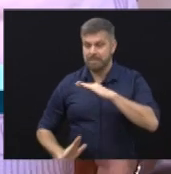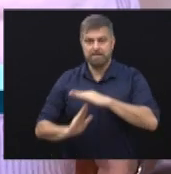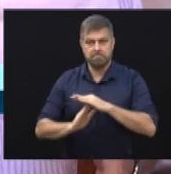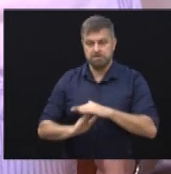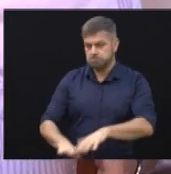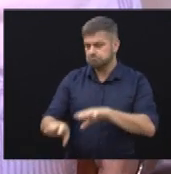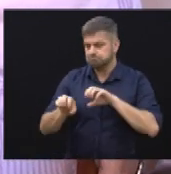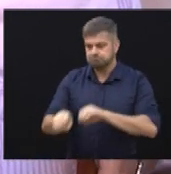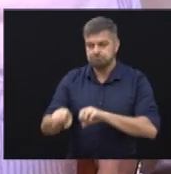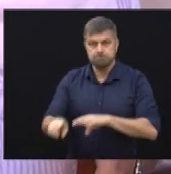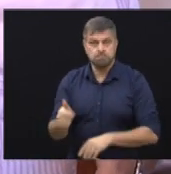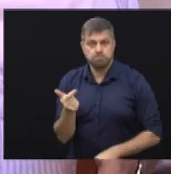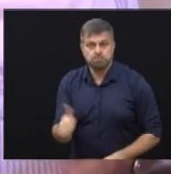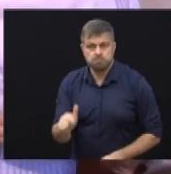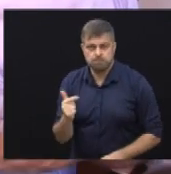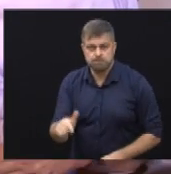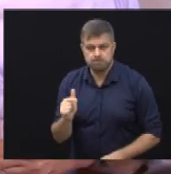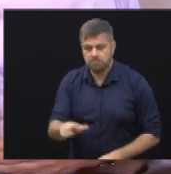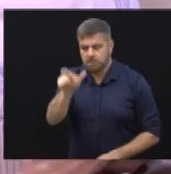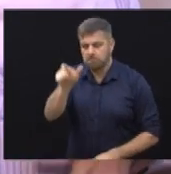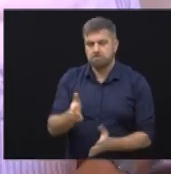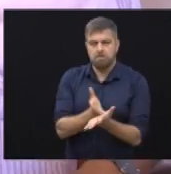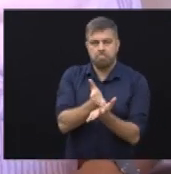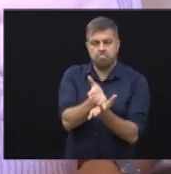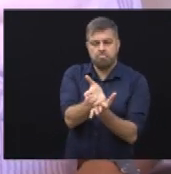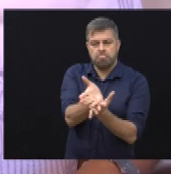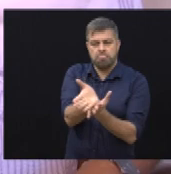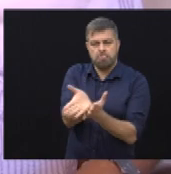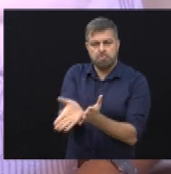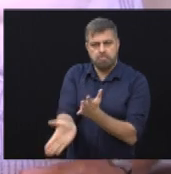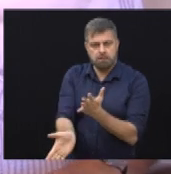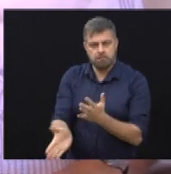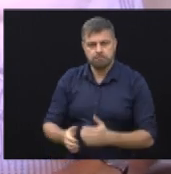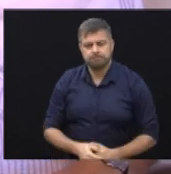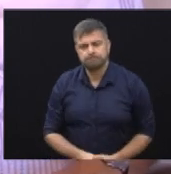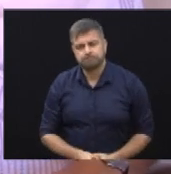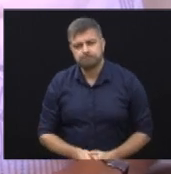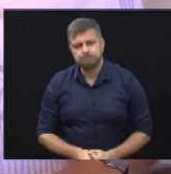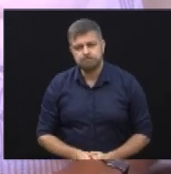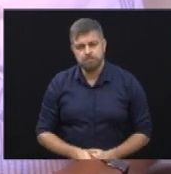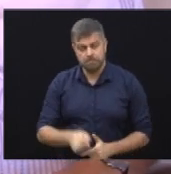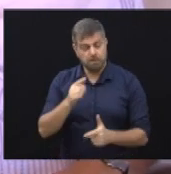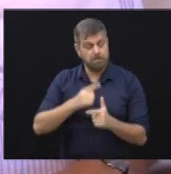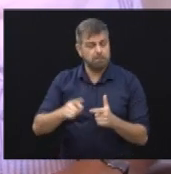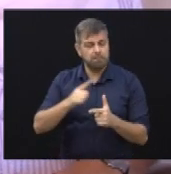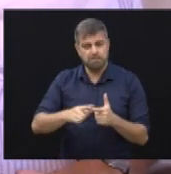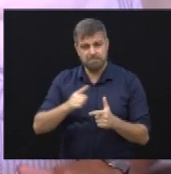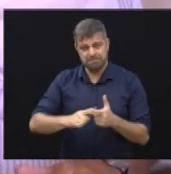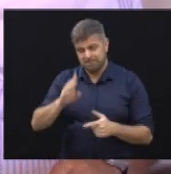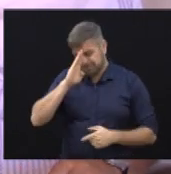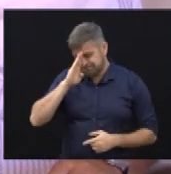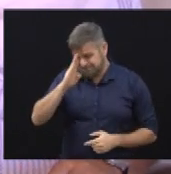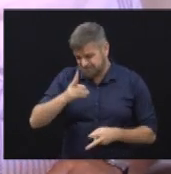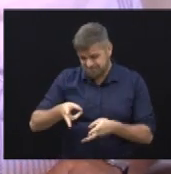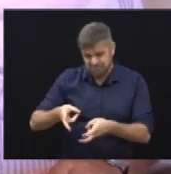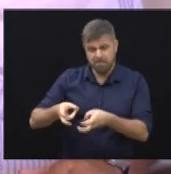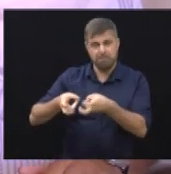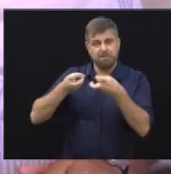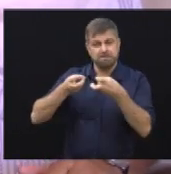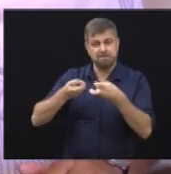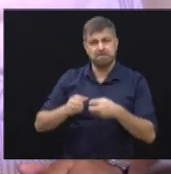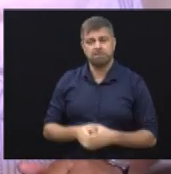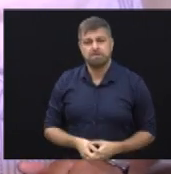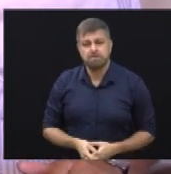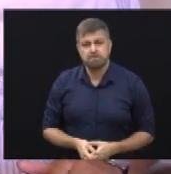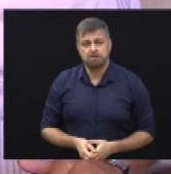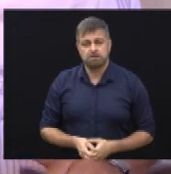limites na educação infantil leva à delinquência, né? Então, um dos grandes problemas que a gente vê